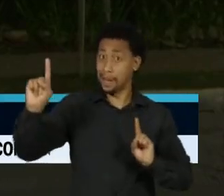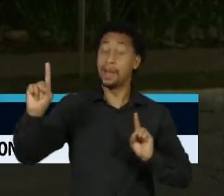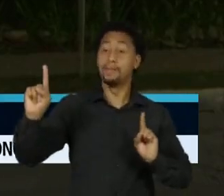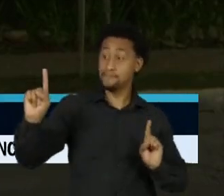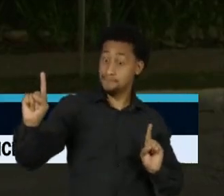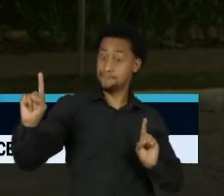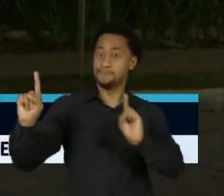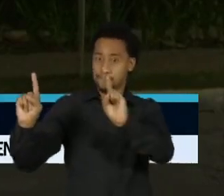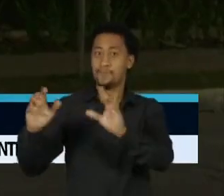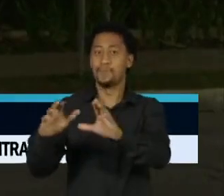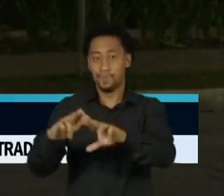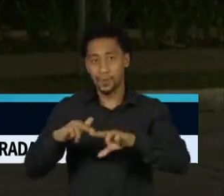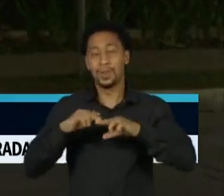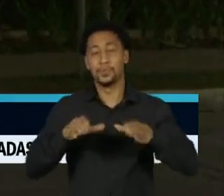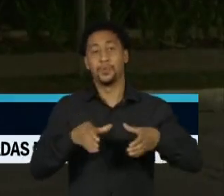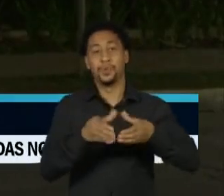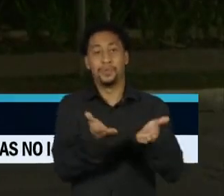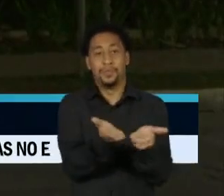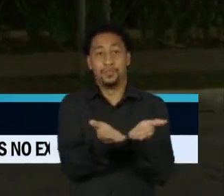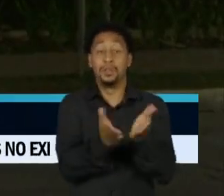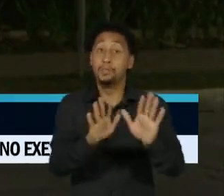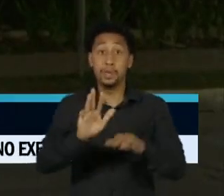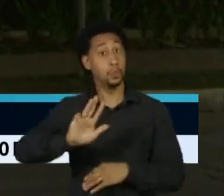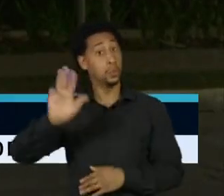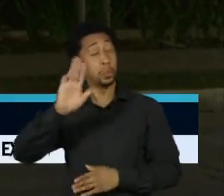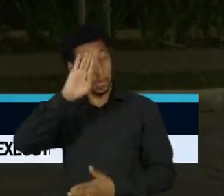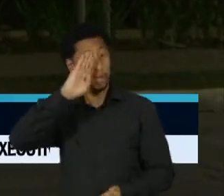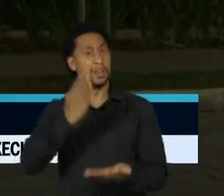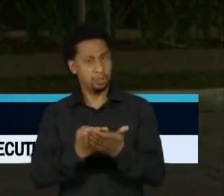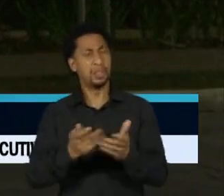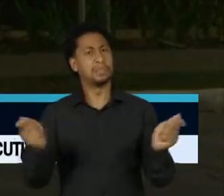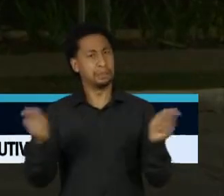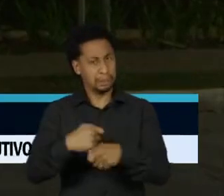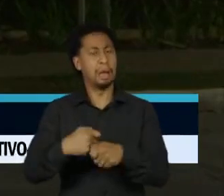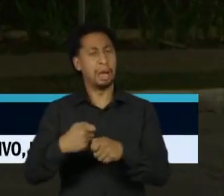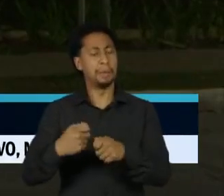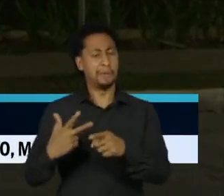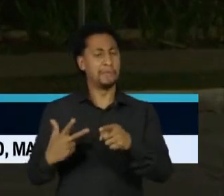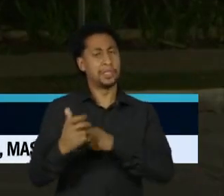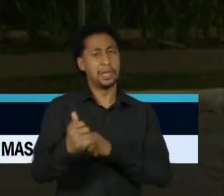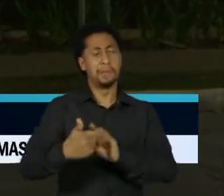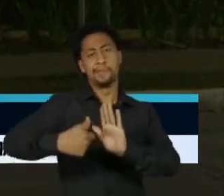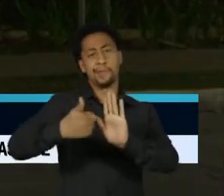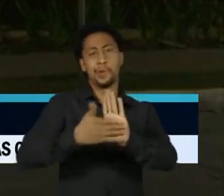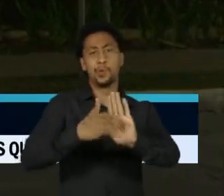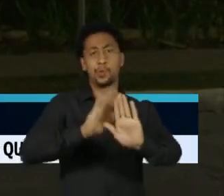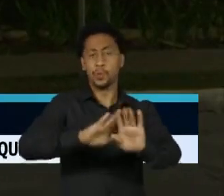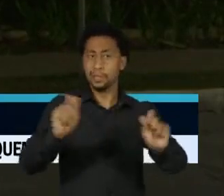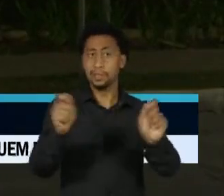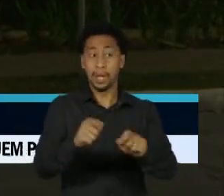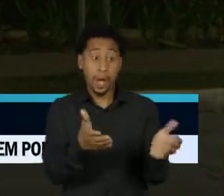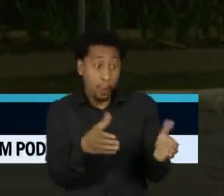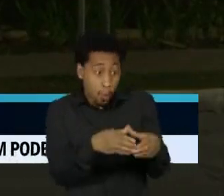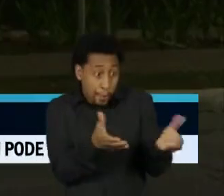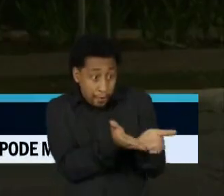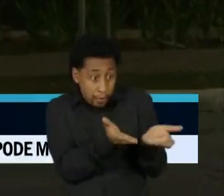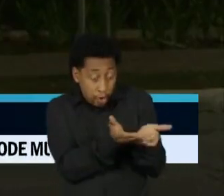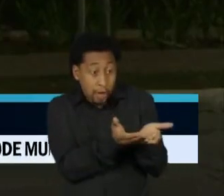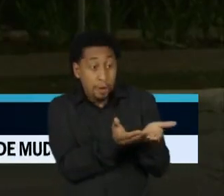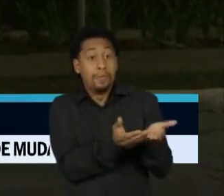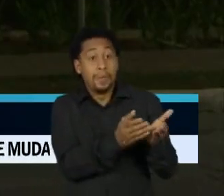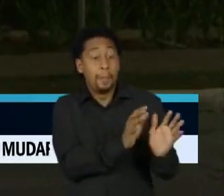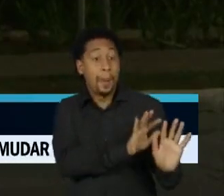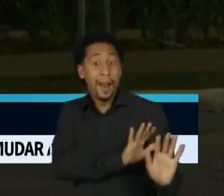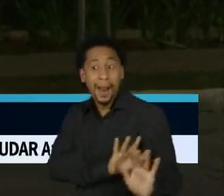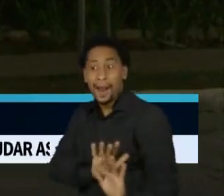Já o petista vê a possibilidade de ganhar a eleição no primeiro turno, caso consiga reverter votos desses eleitores.